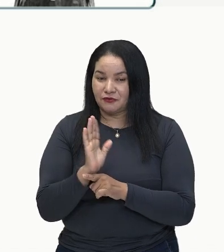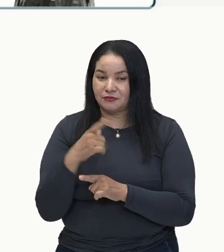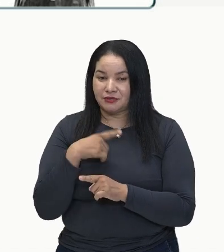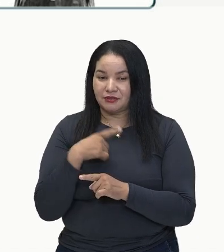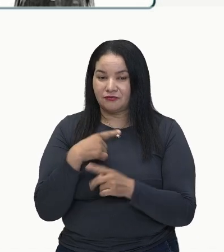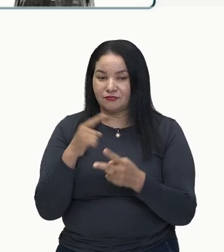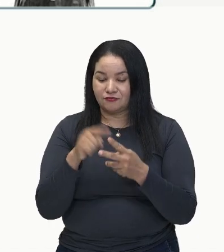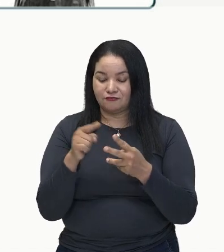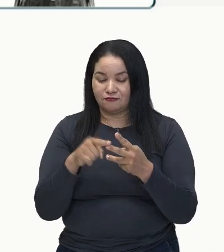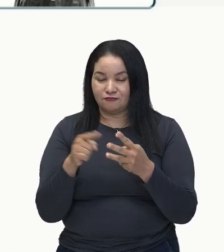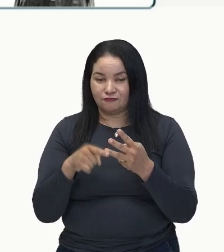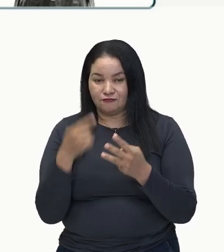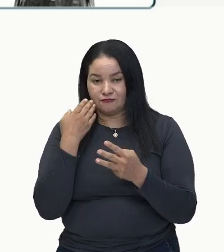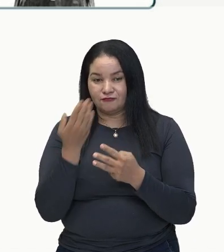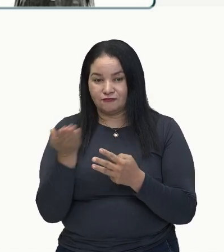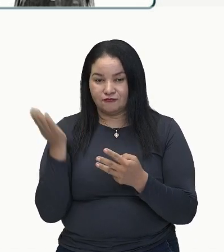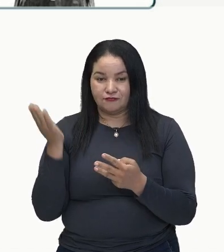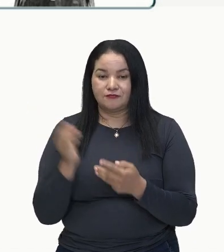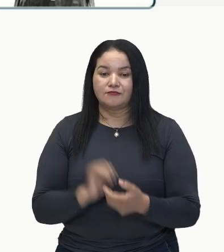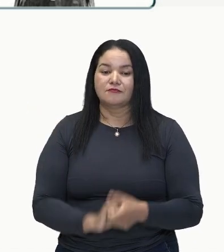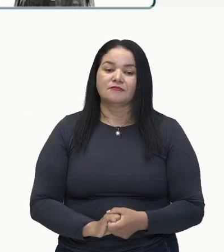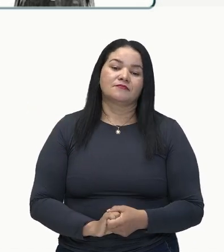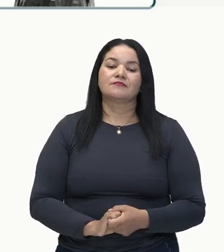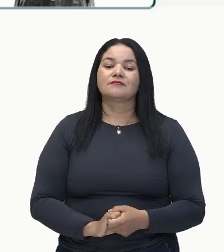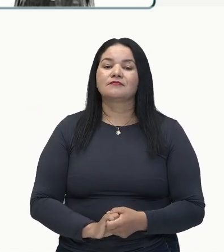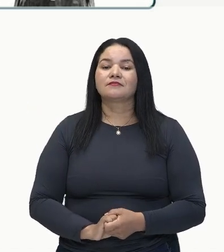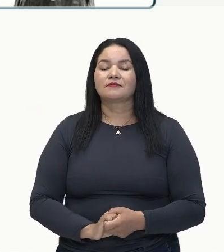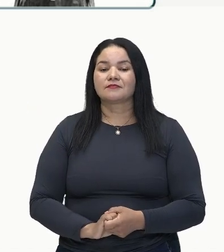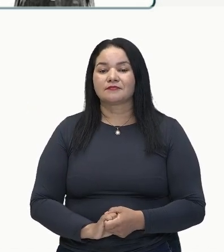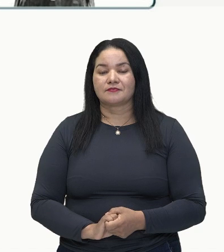Cadê Você? Prossegue aí a